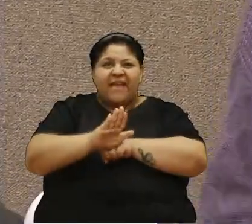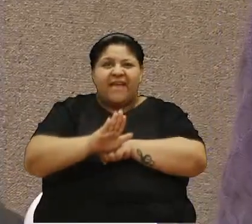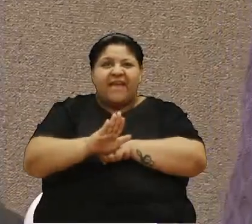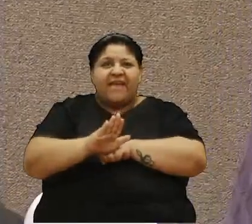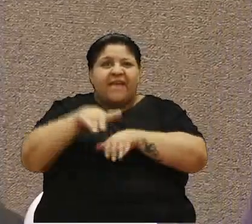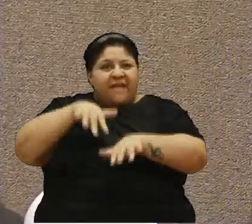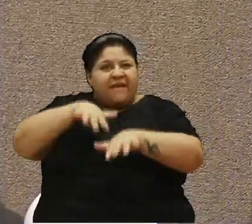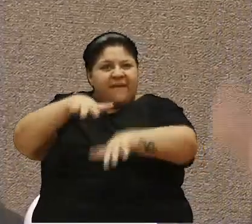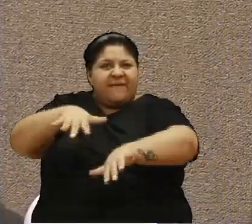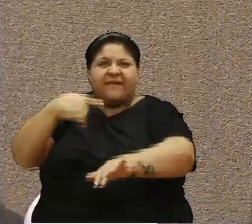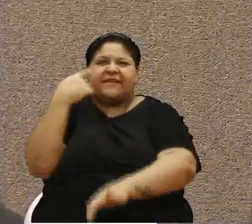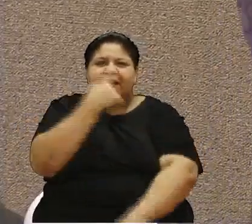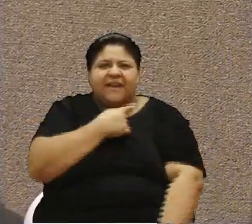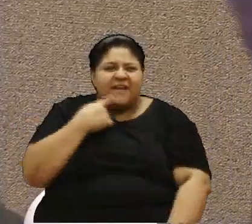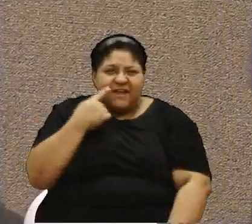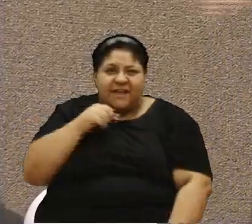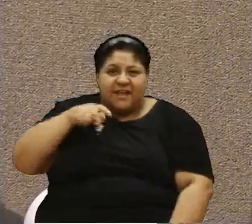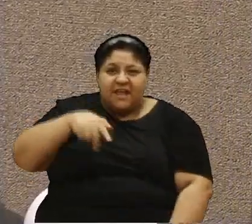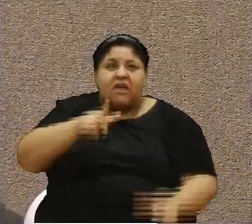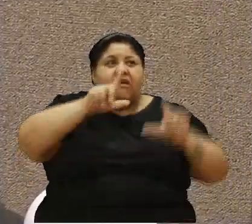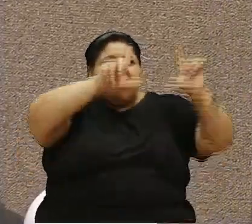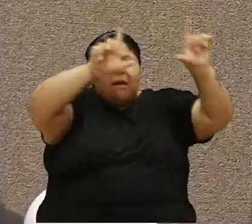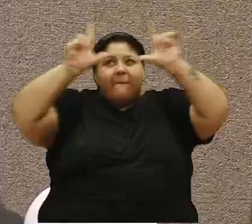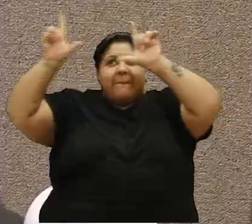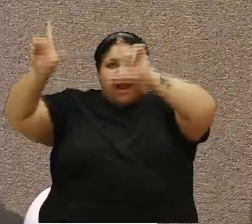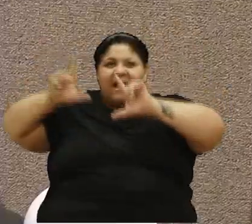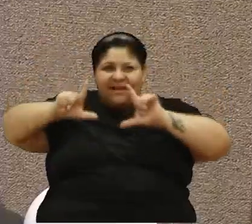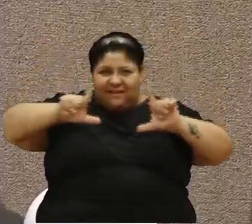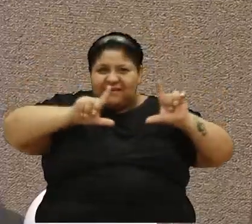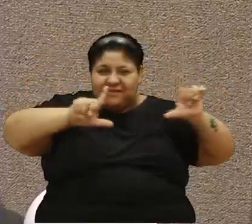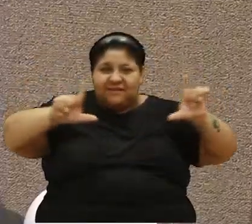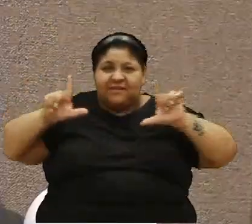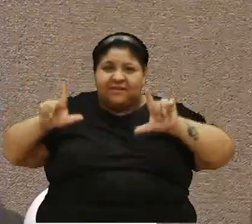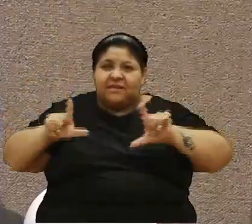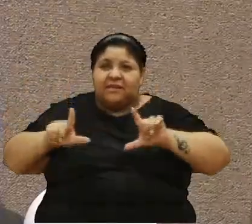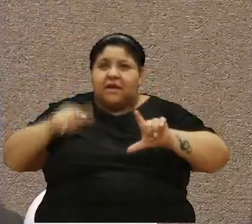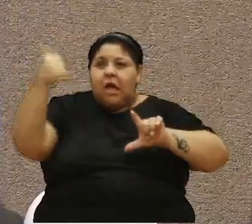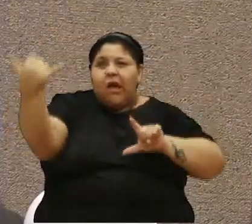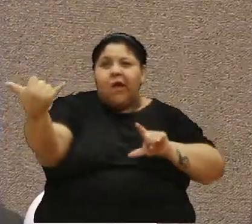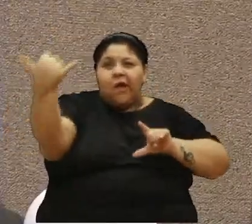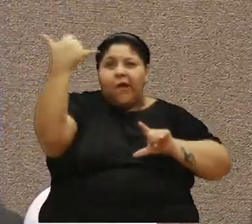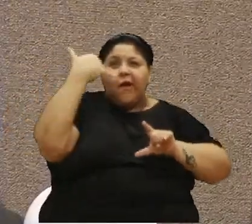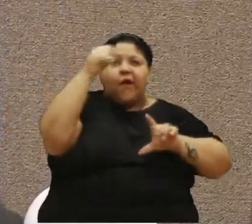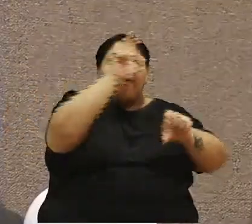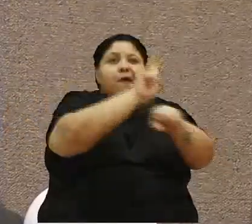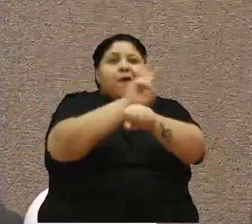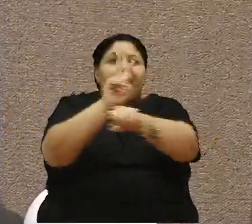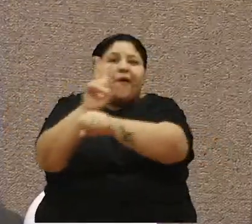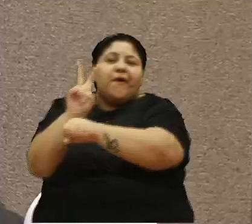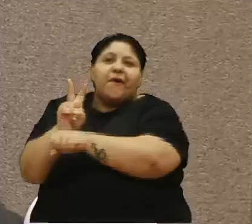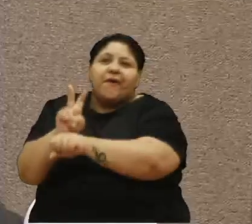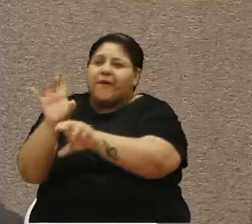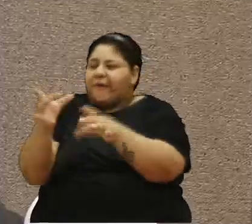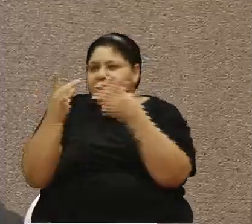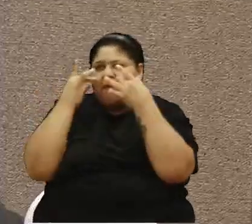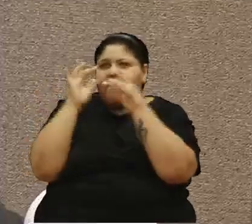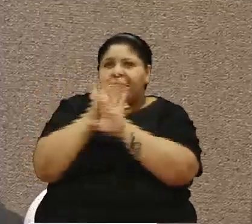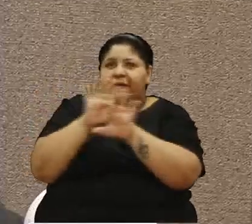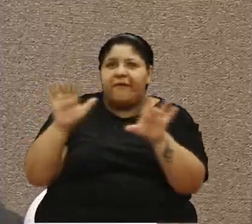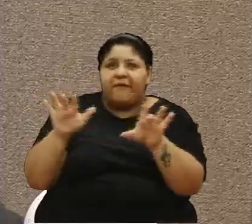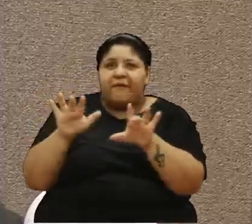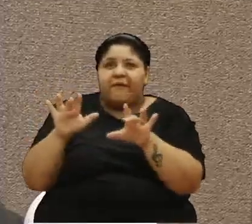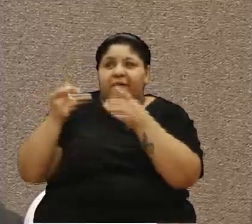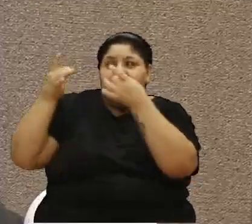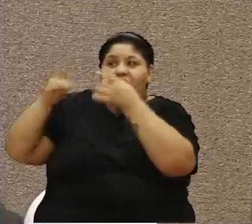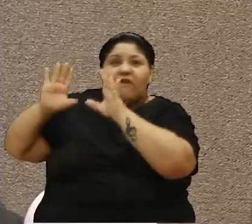fui a pé ontem, e naquelas plaquinhas bonitas que tem ao longo do caminho, uma delas dizia isso. Cuidado, não sei o quê, né? Preste atenção, cuidado ao jogar